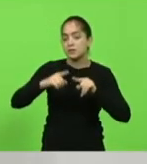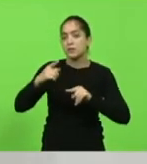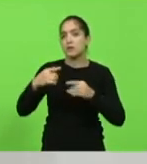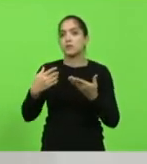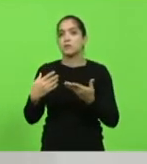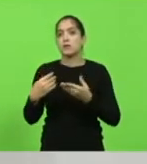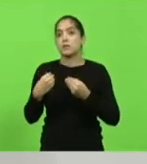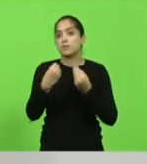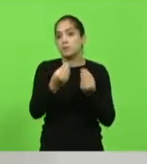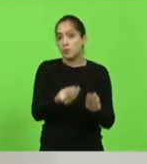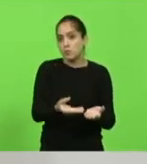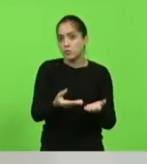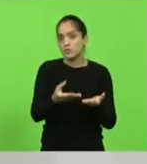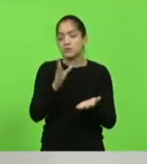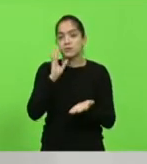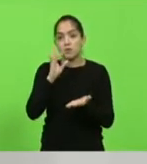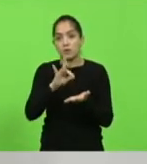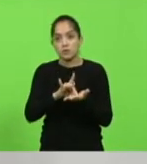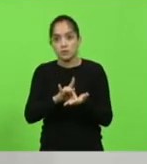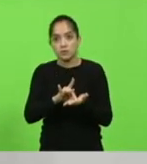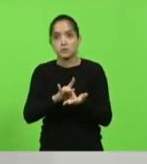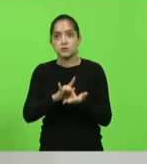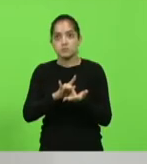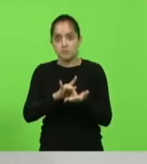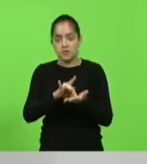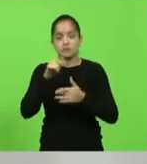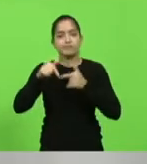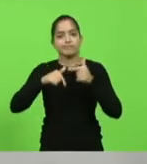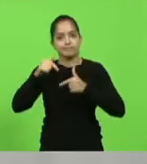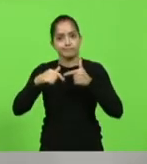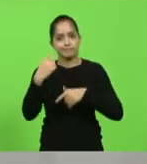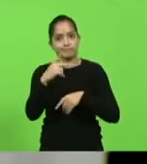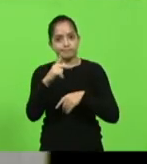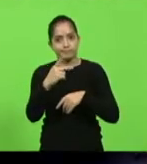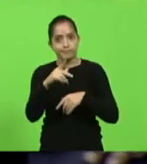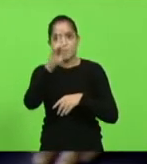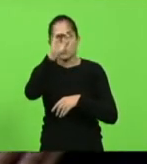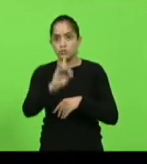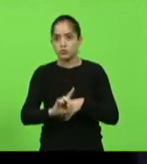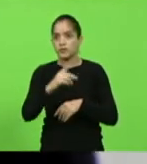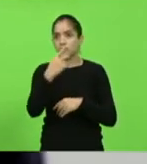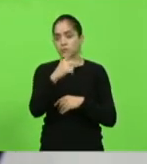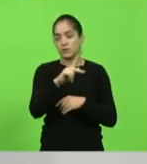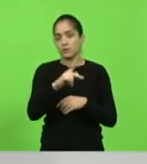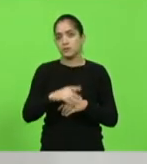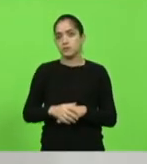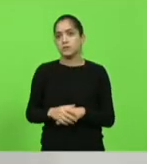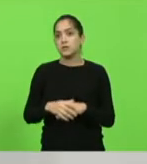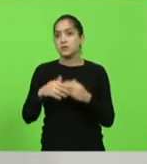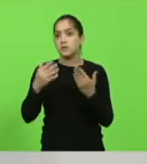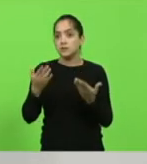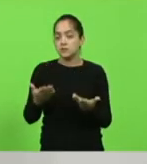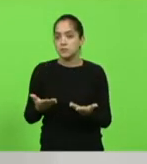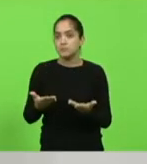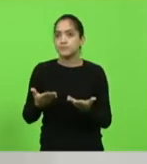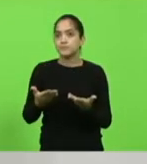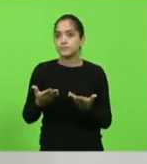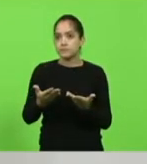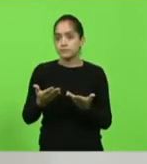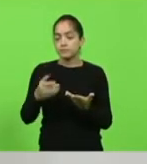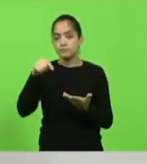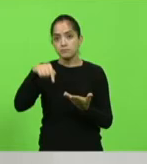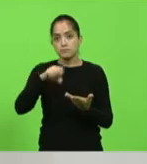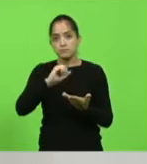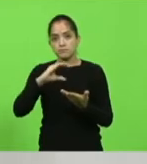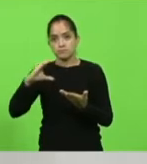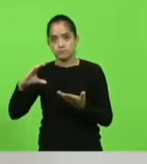que ao reconhecimento da sua atividade que é um direito e com isso nós temos em